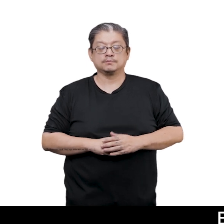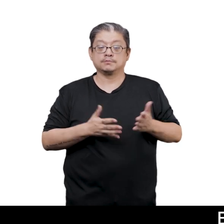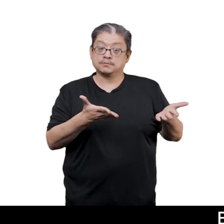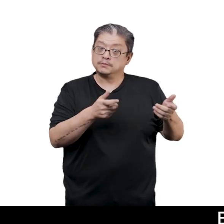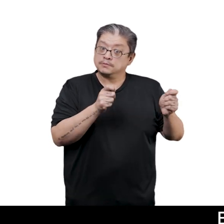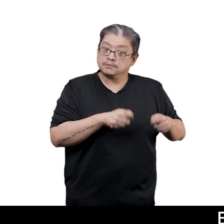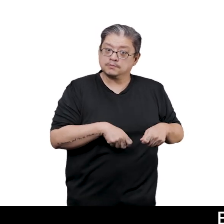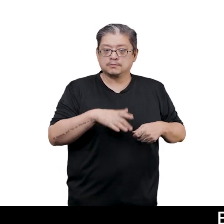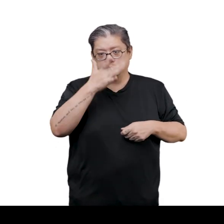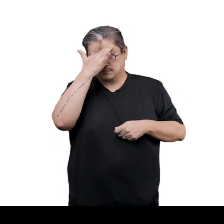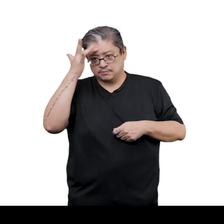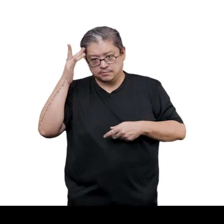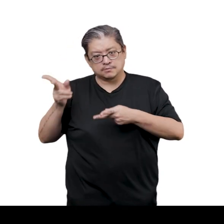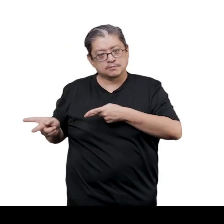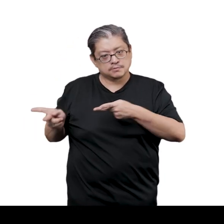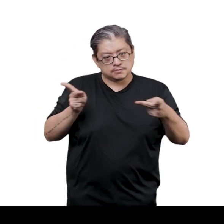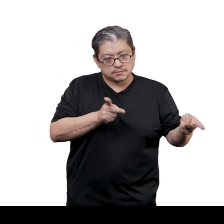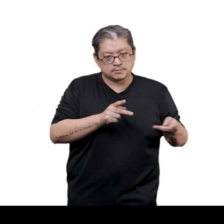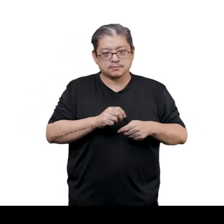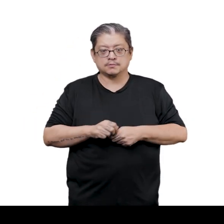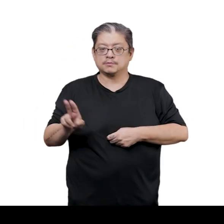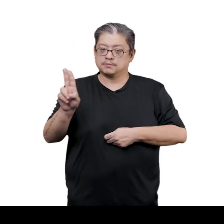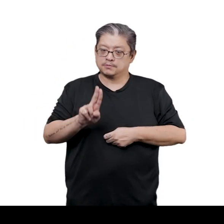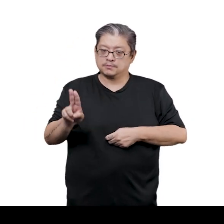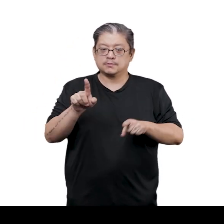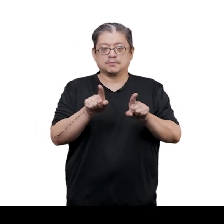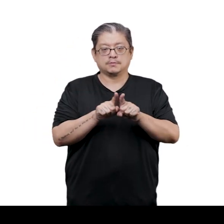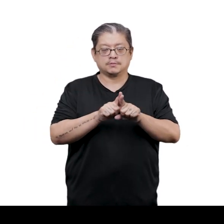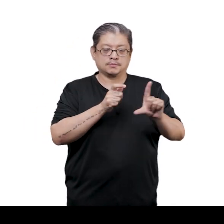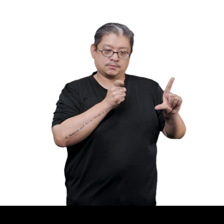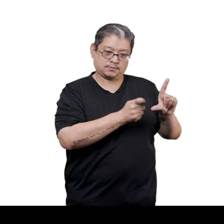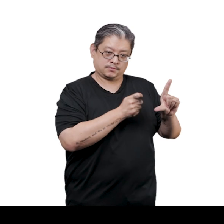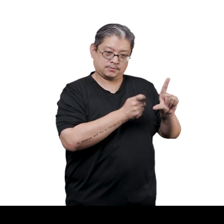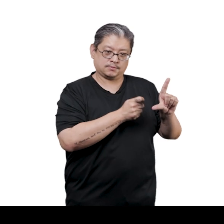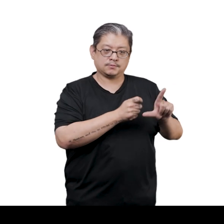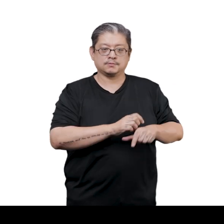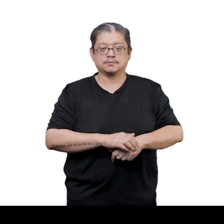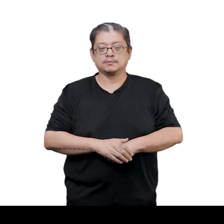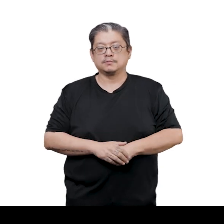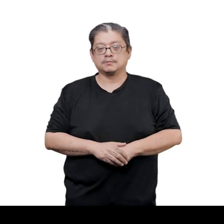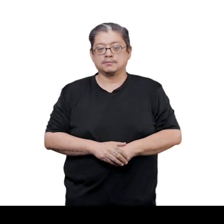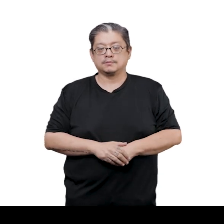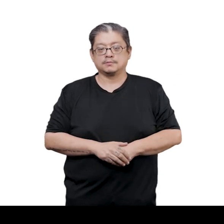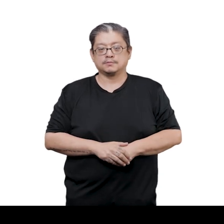visitante durante a visita ou ser acessado por código QR.